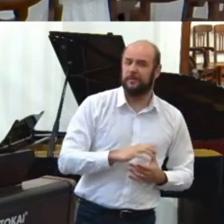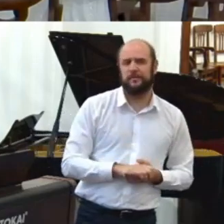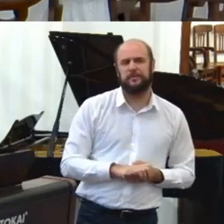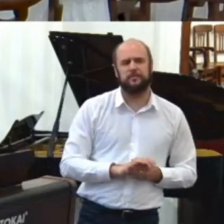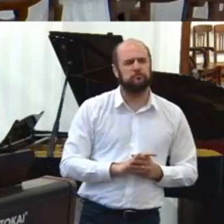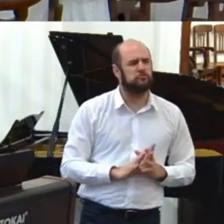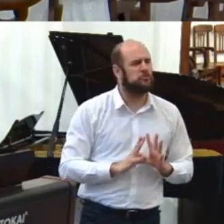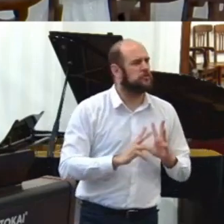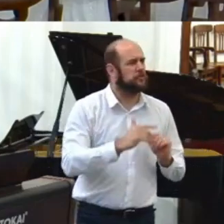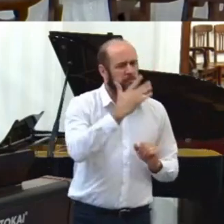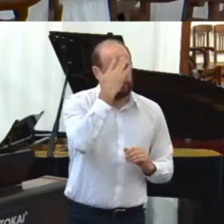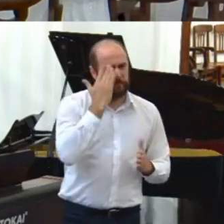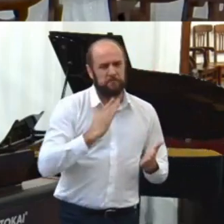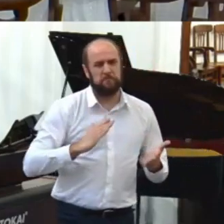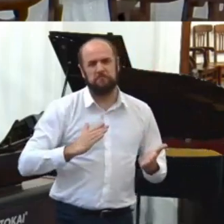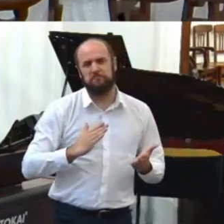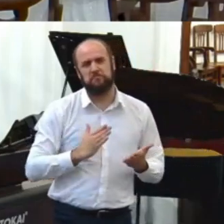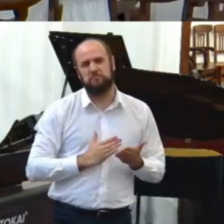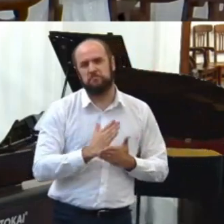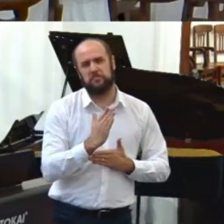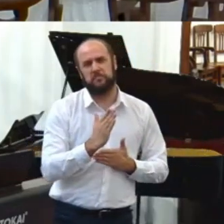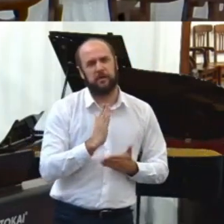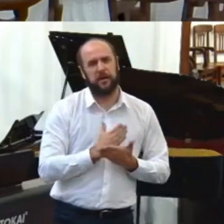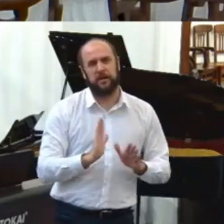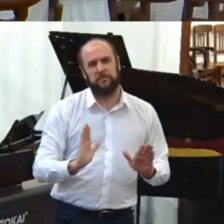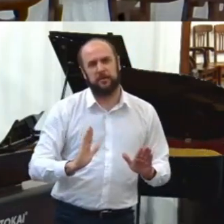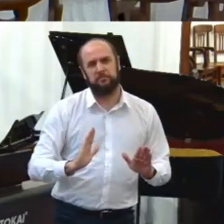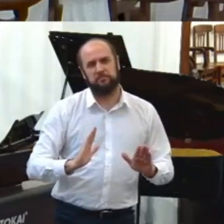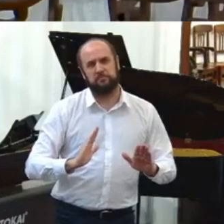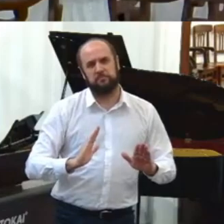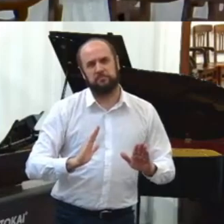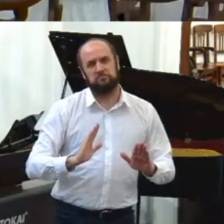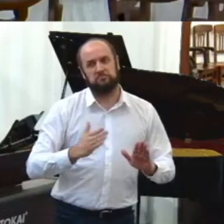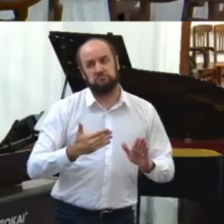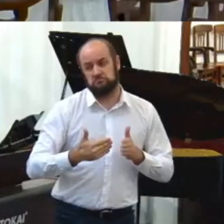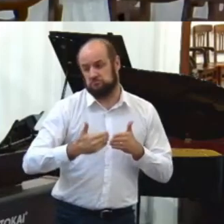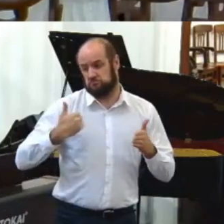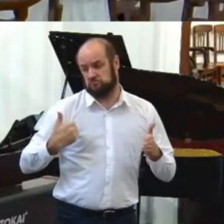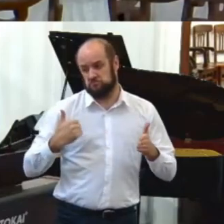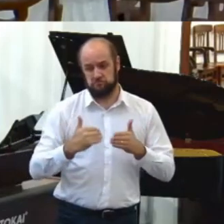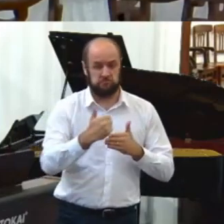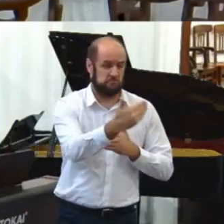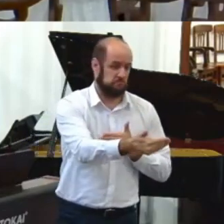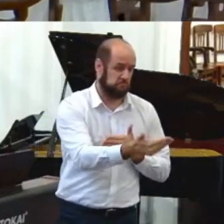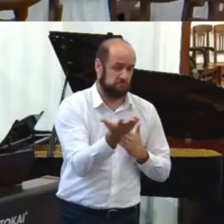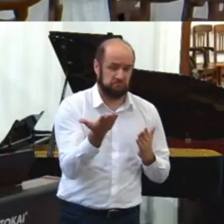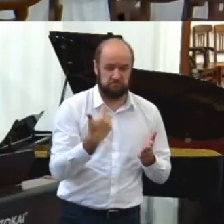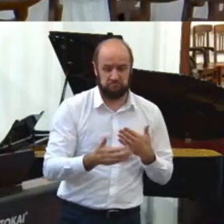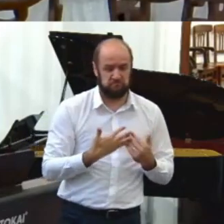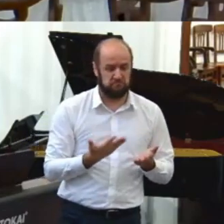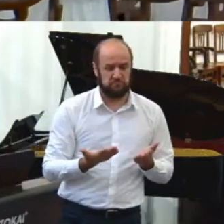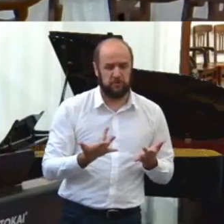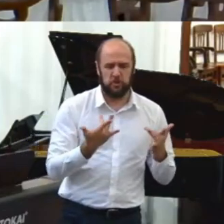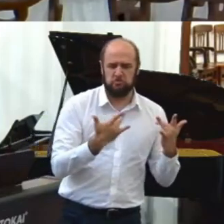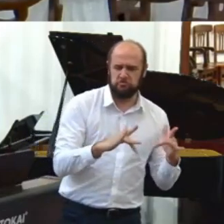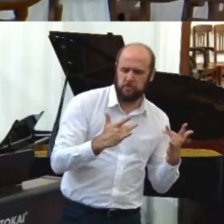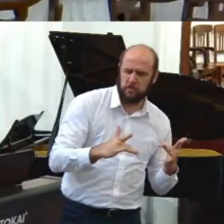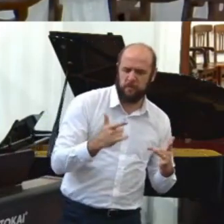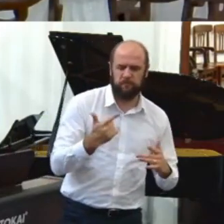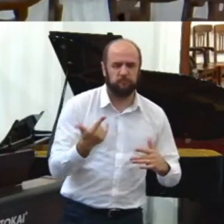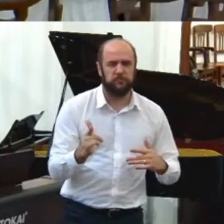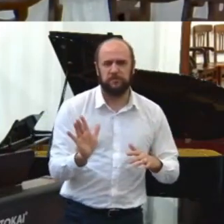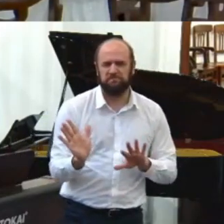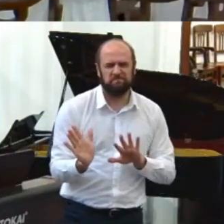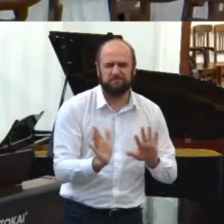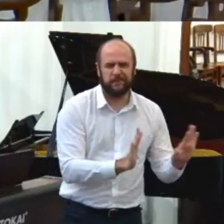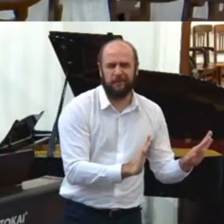Todos nós passaremos, às vezes mais cedo, às vezes mais tarde. O ponto não é ter dor ou não ter dor.